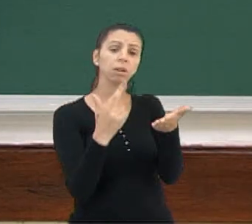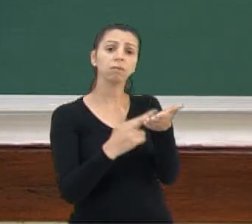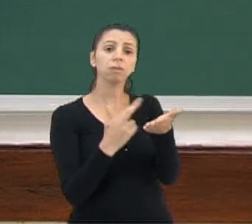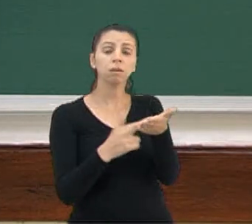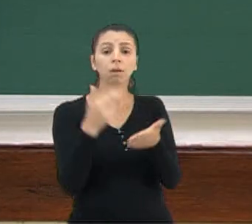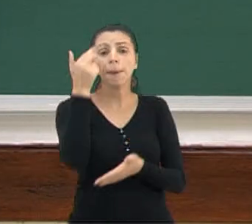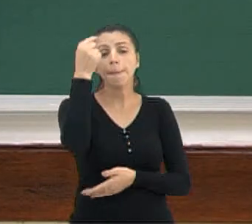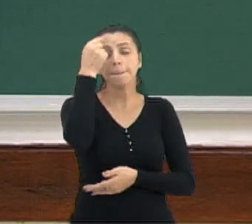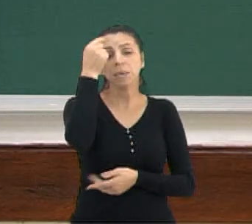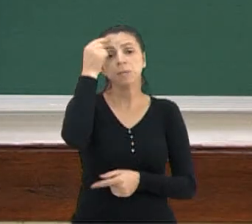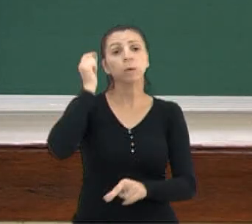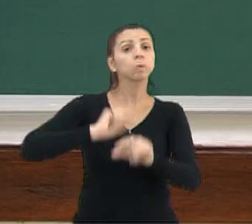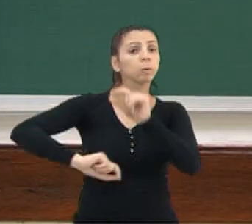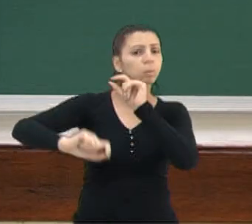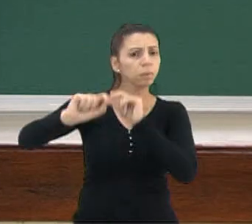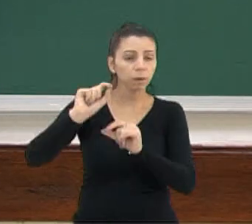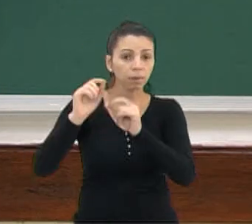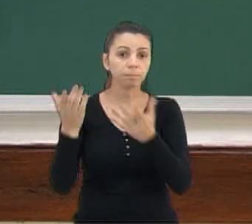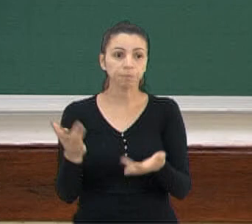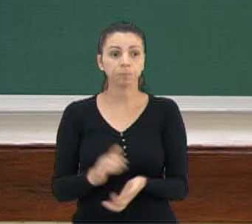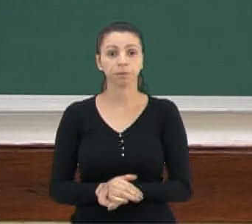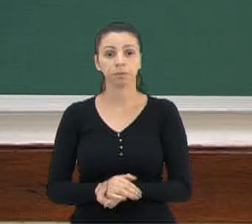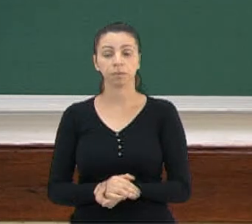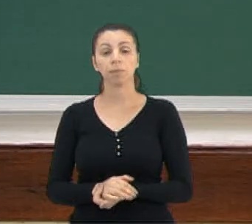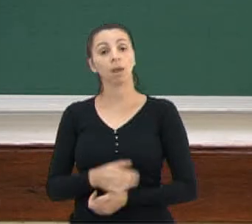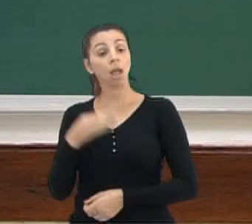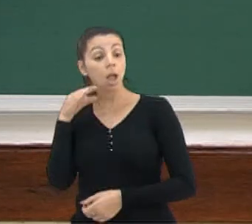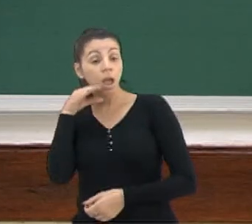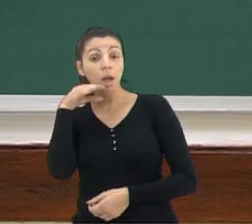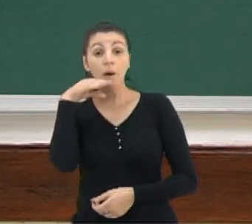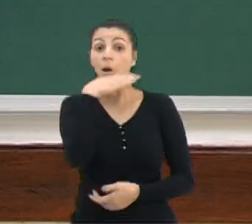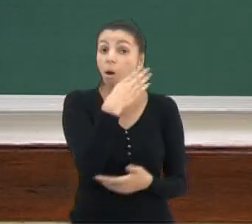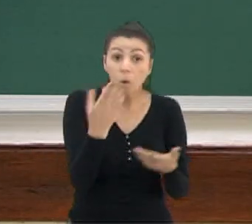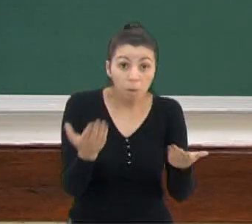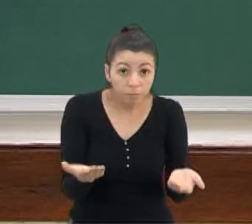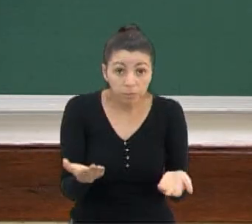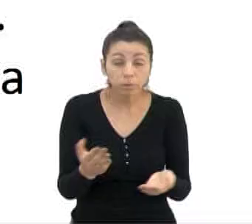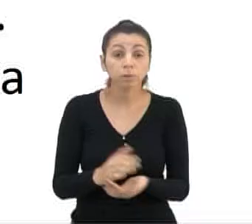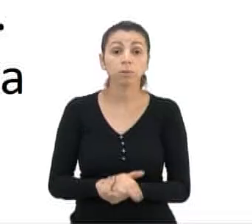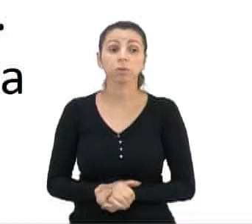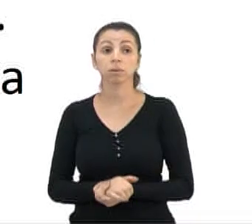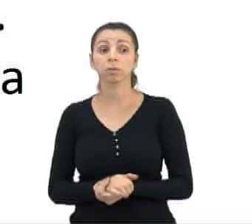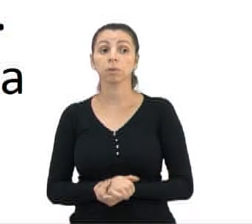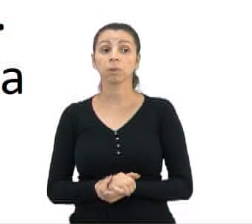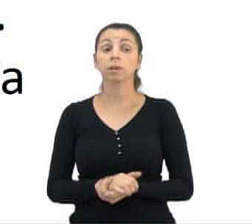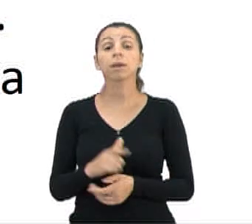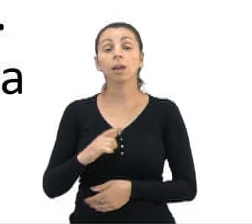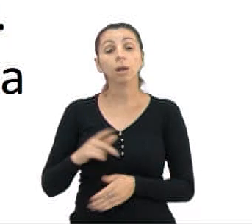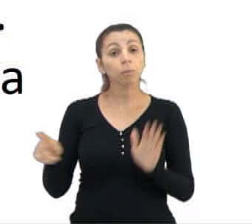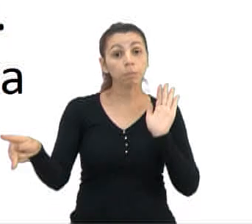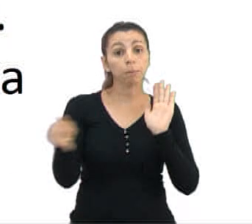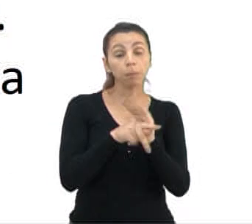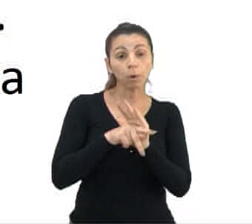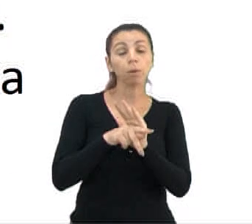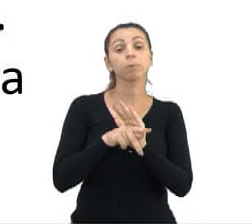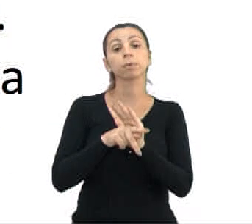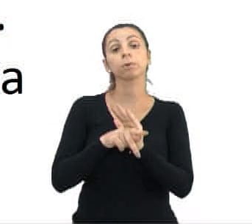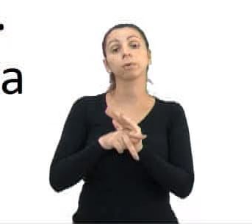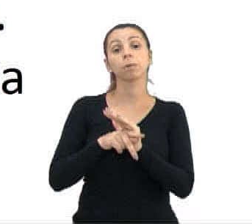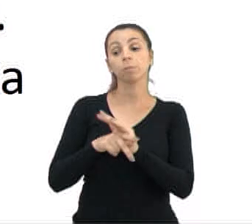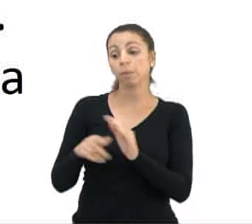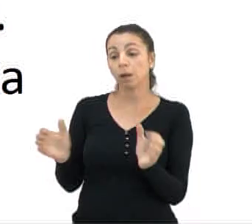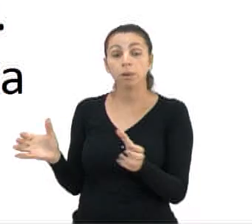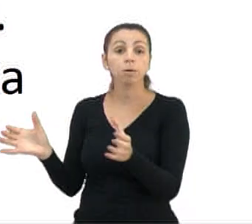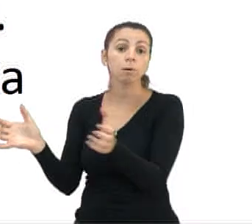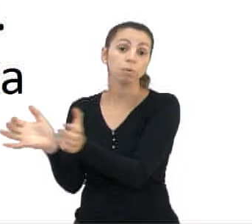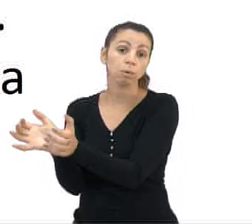em quem? É meio óbvio, né? Segunda série, claro, que é para o público feminino. Não